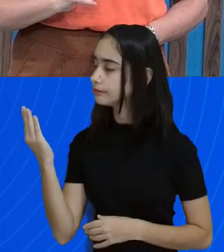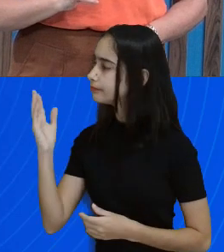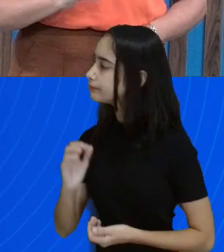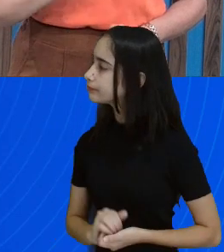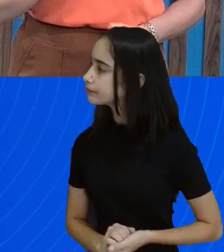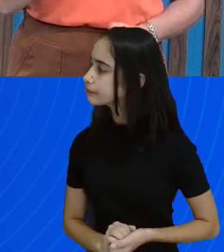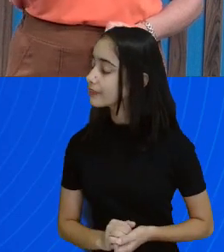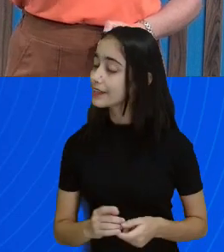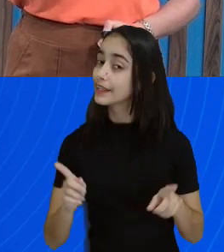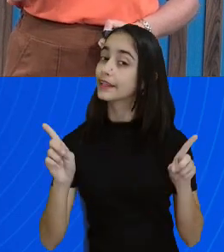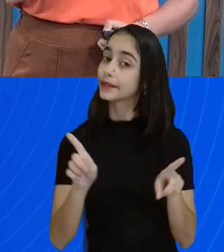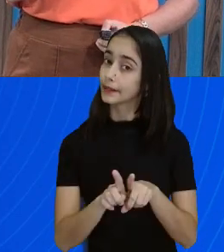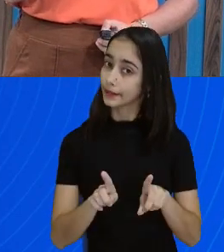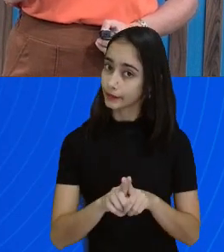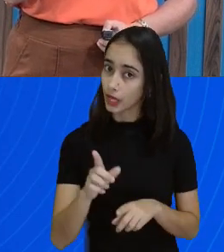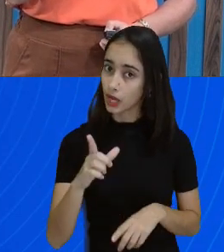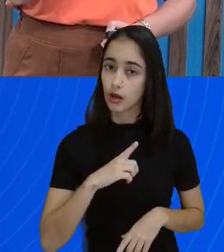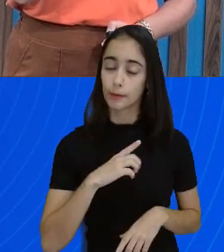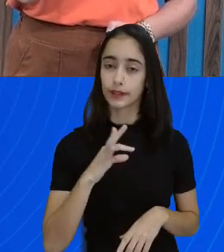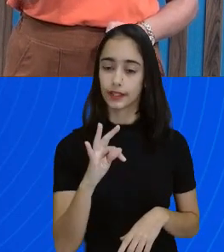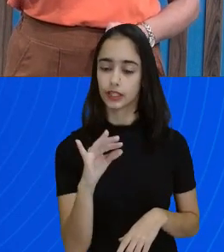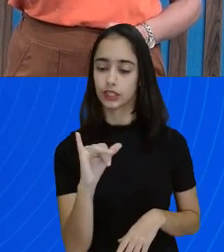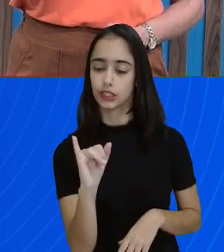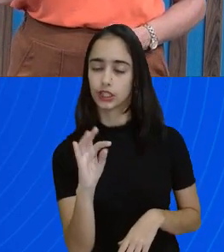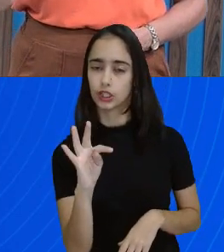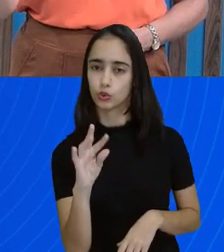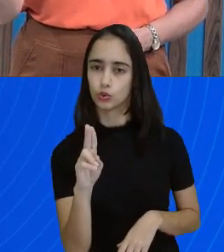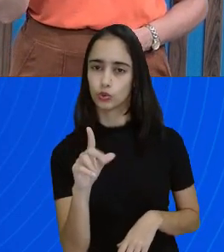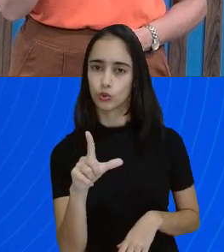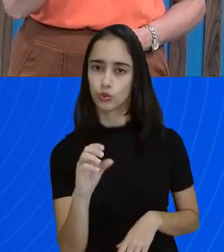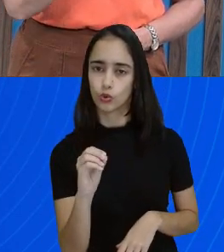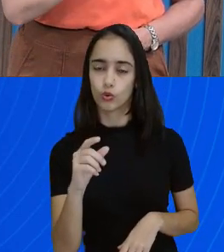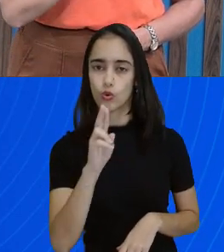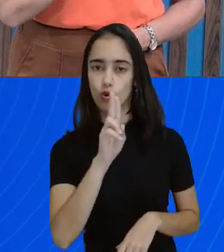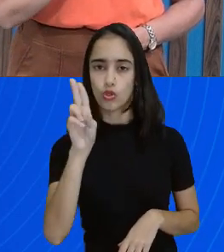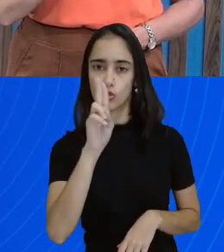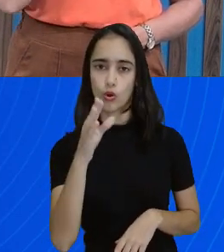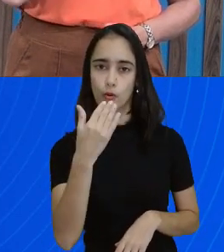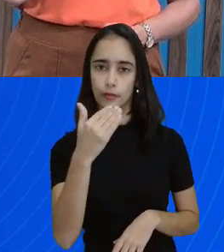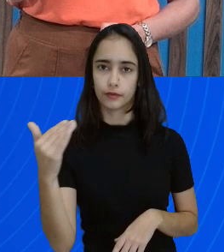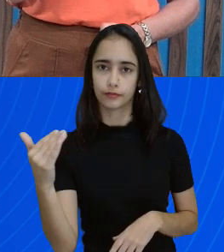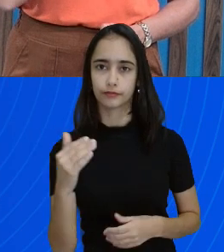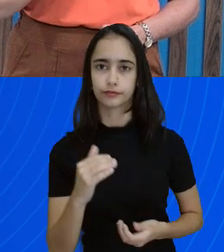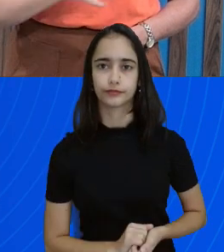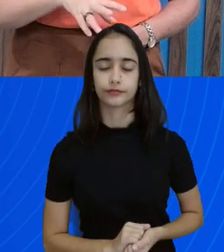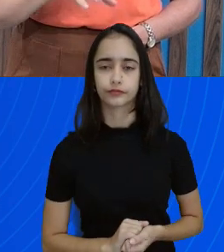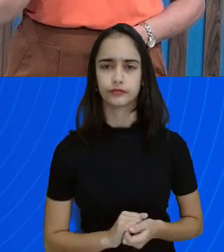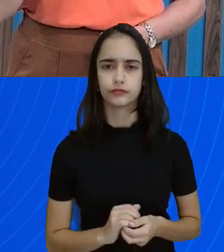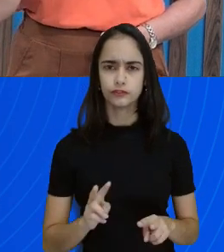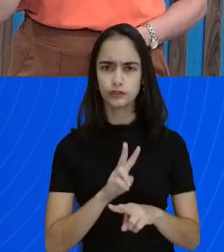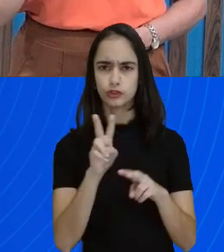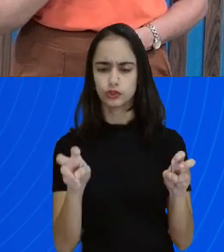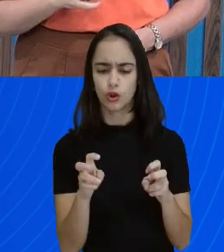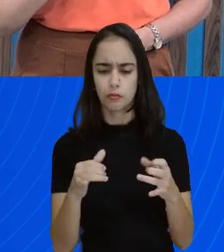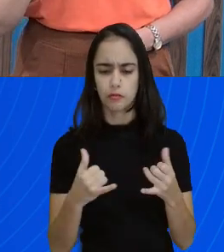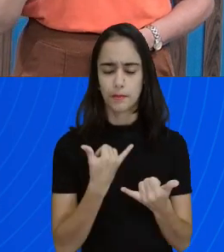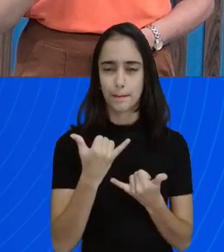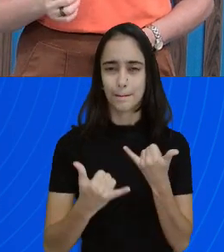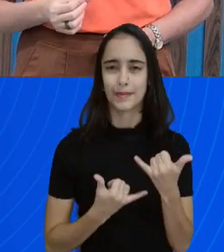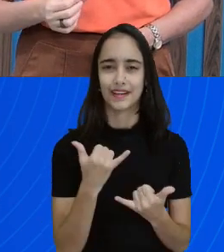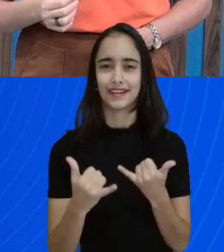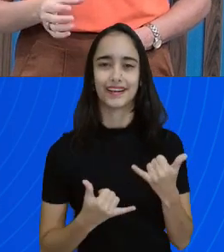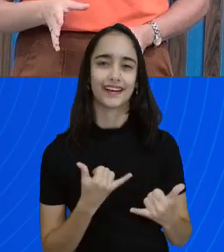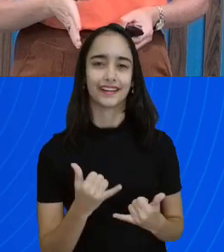disse para vocês. Essa tabela aí, olha só, a pesquisa foi sobre o quê? Brincadeiras preferidas